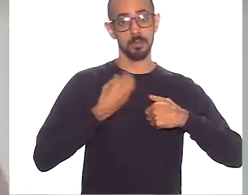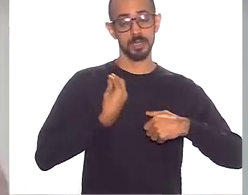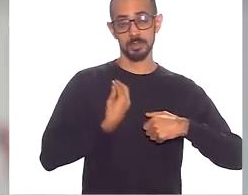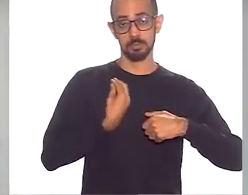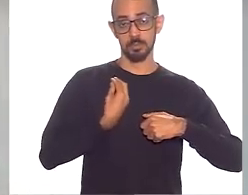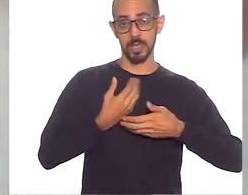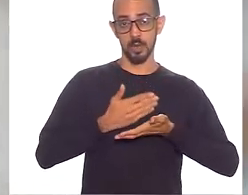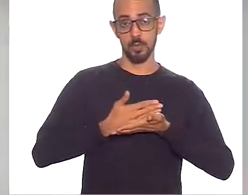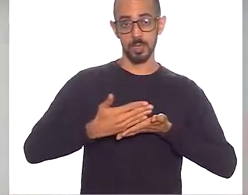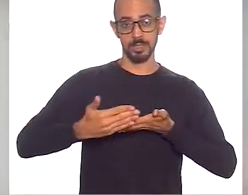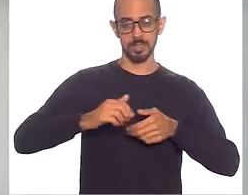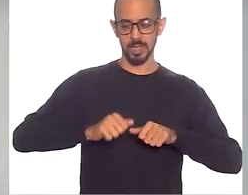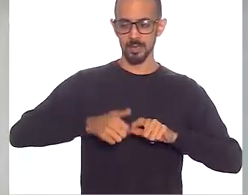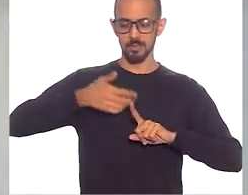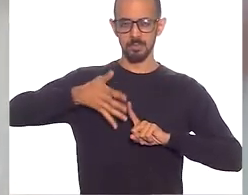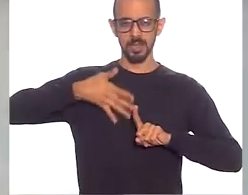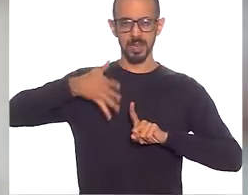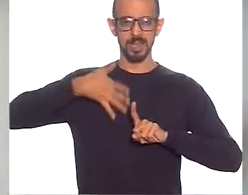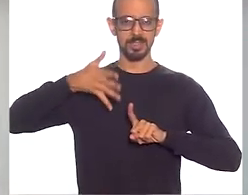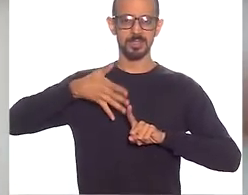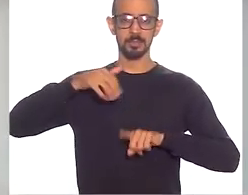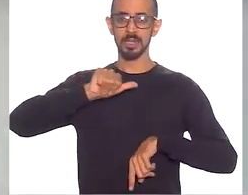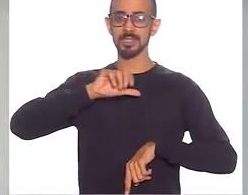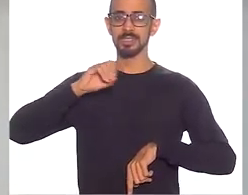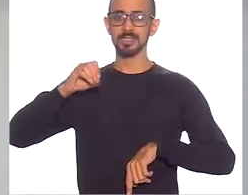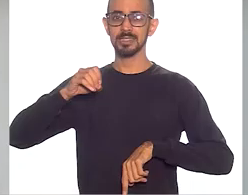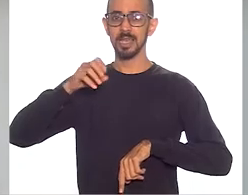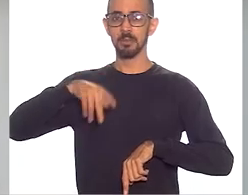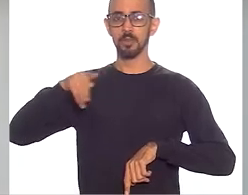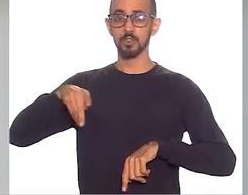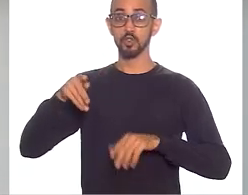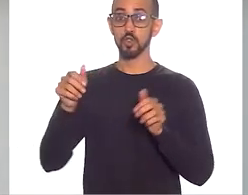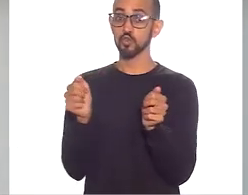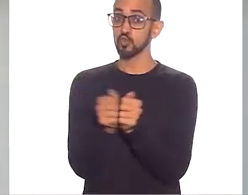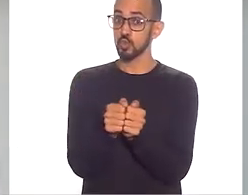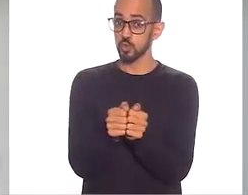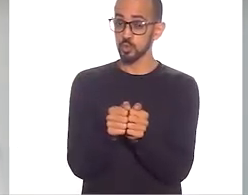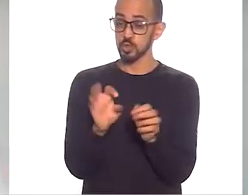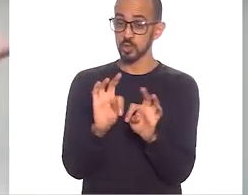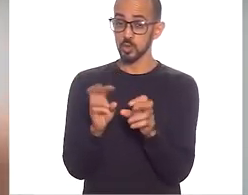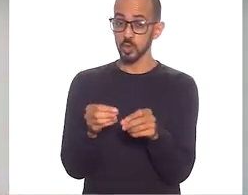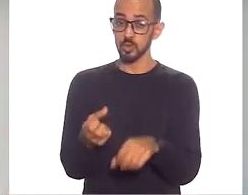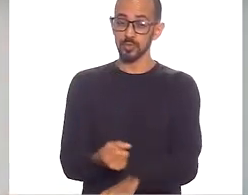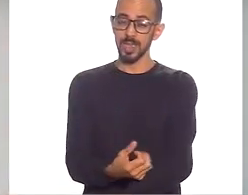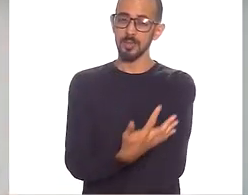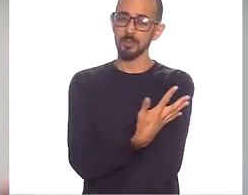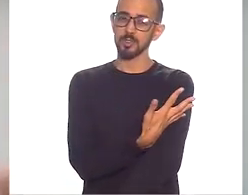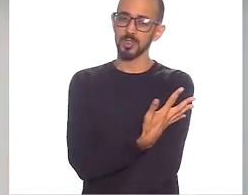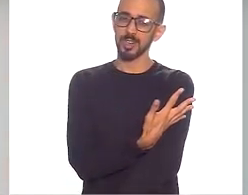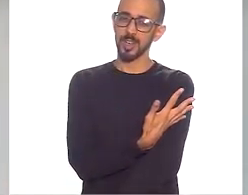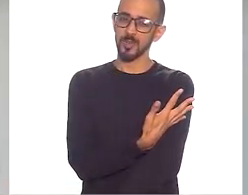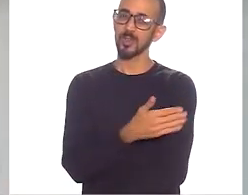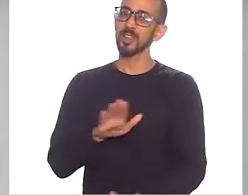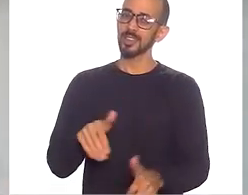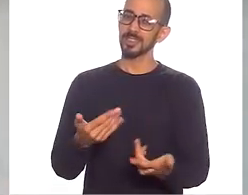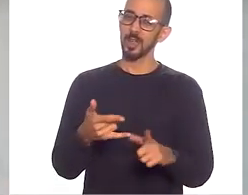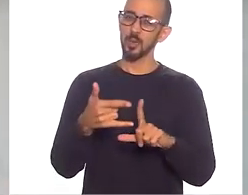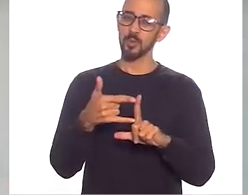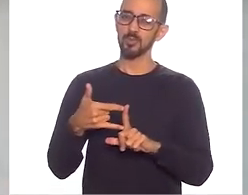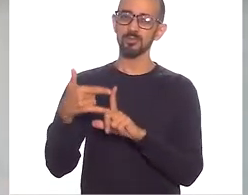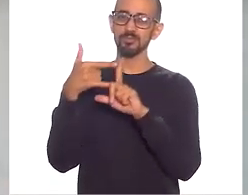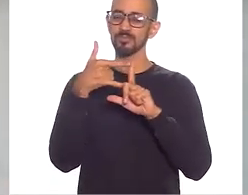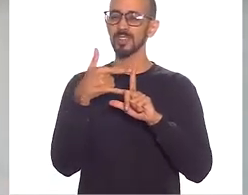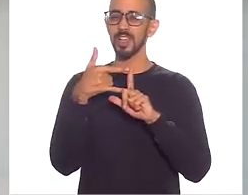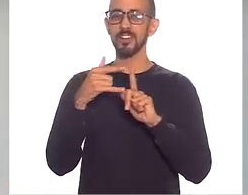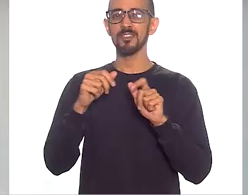muito emocionada num Zoom para capacitar 100 educadores ao mesmo tempo. Ou seja, essa questão do digital também facilitou